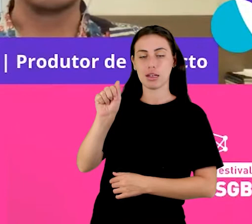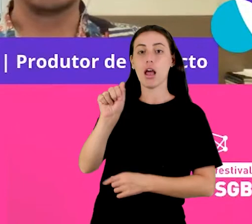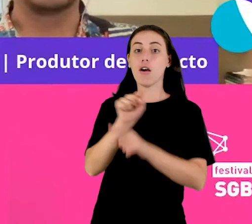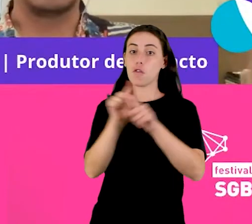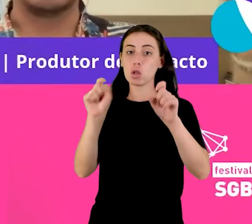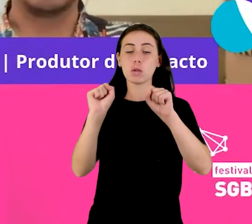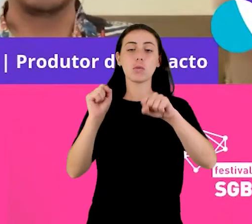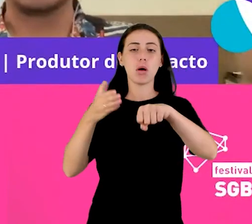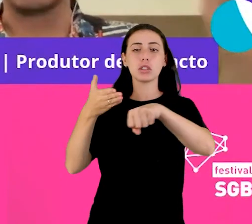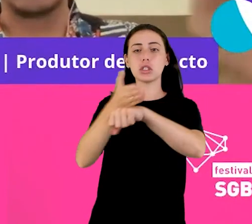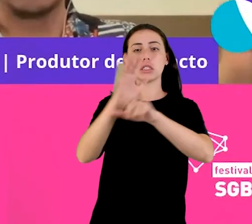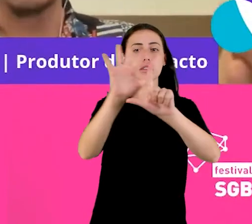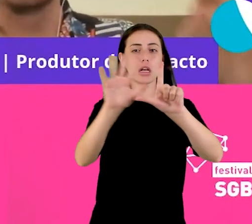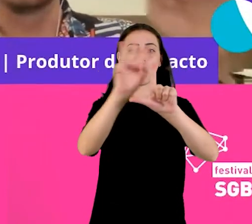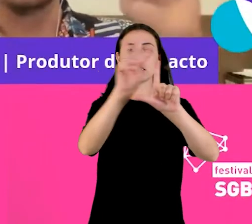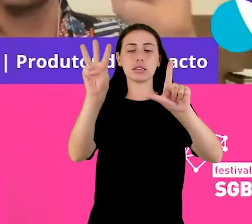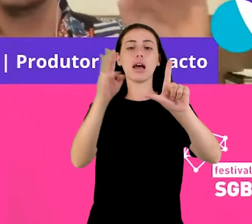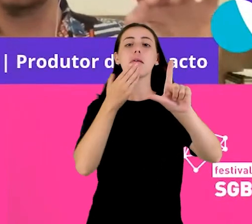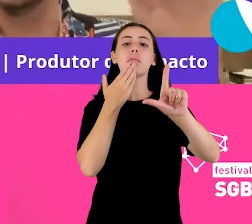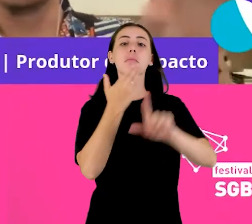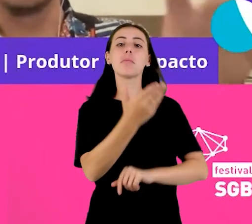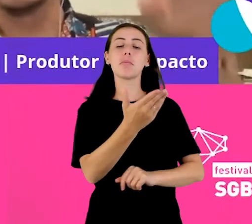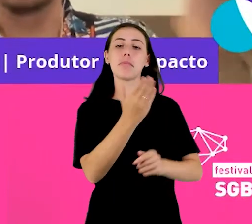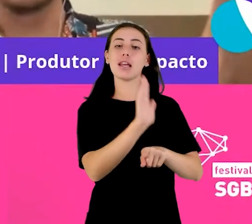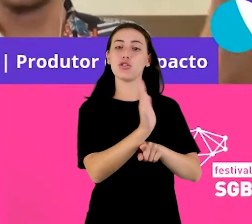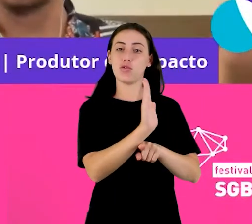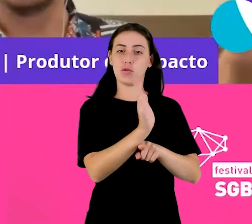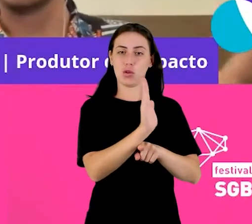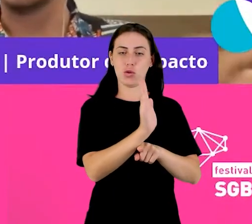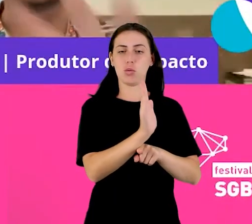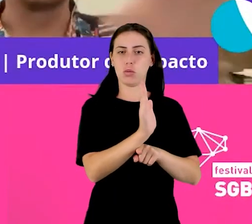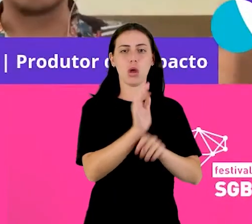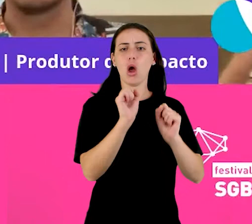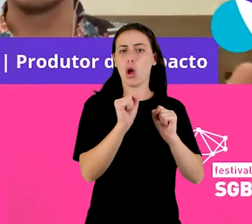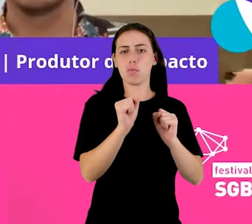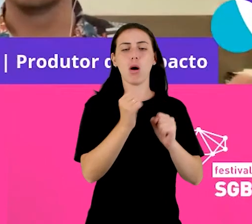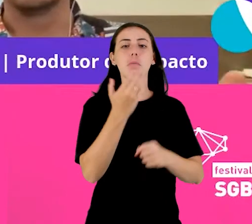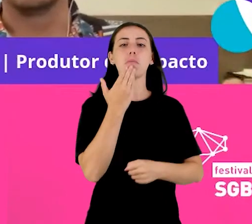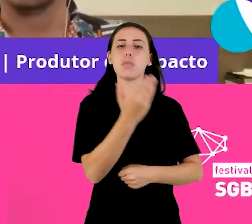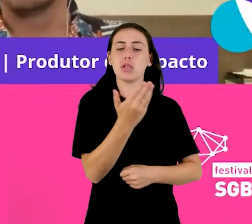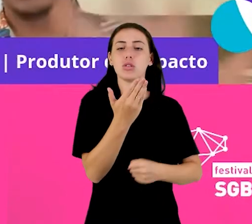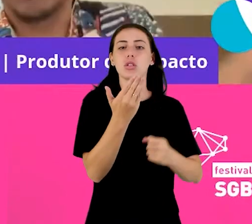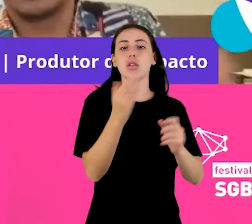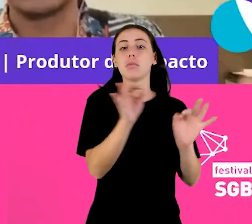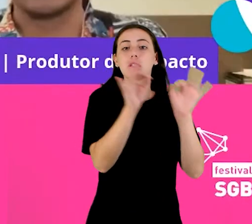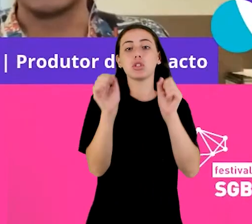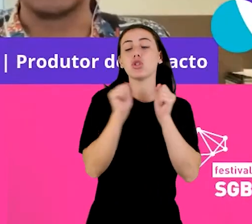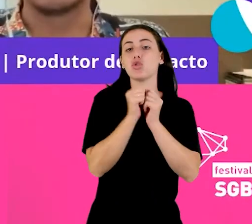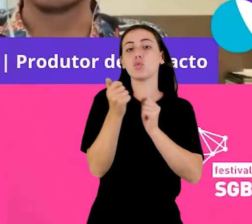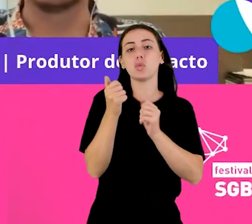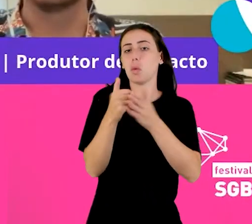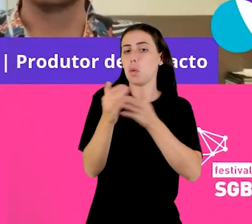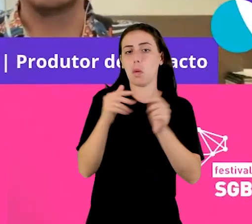pessoa. Você pode ir lá na plataforma Taturana Mob e pedir o filme, agendar uma sessão, e você faz a sessão com quem você quiser. A gente recomenda que seja a partir